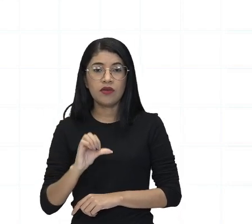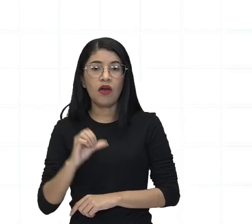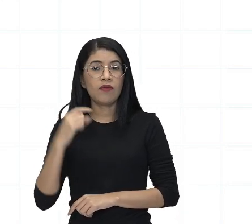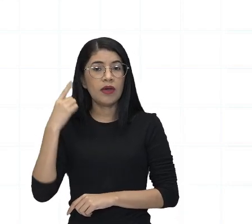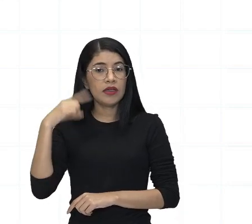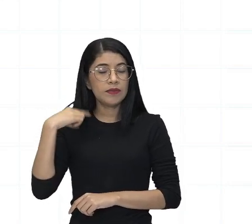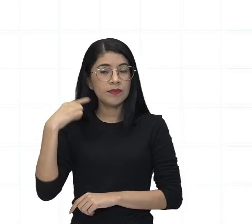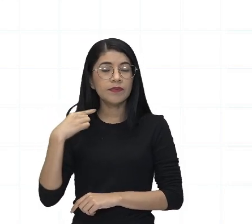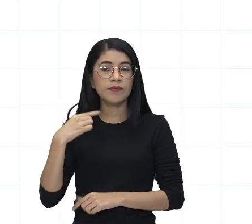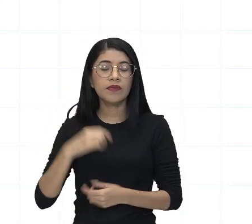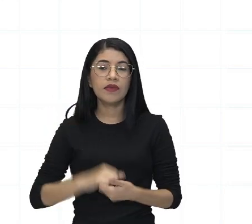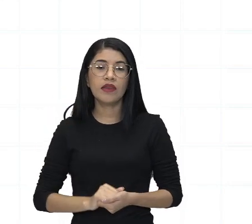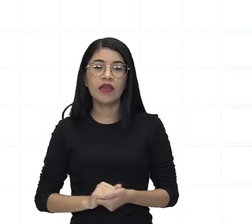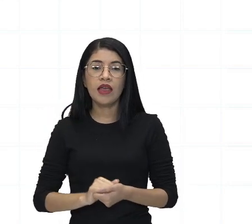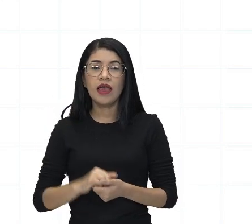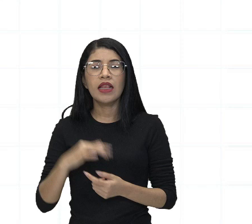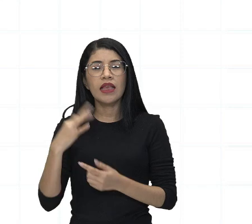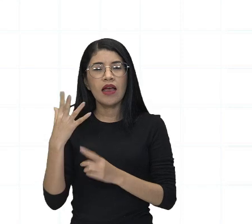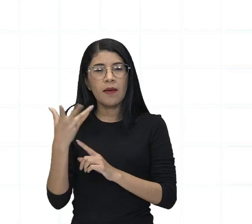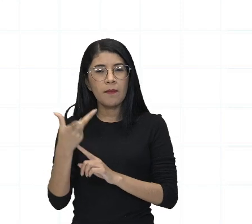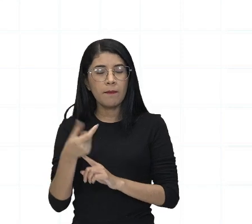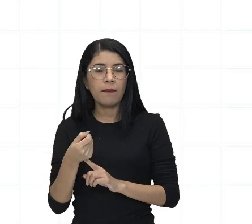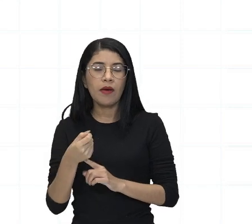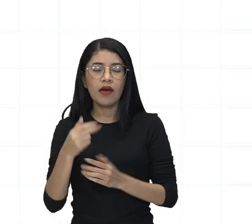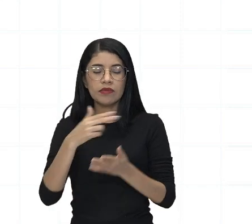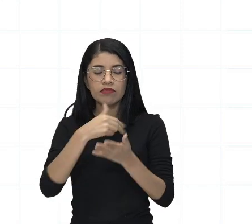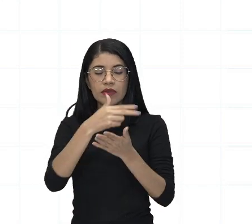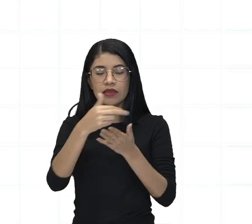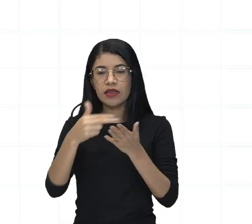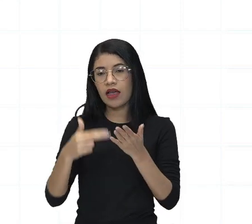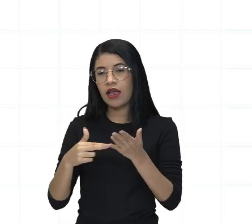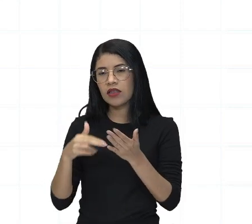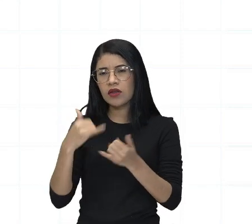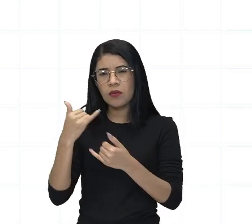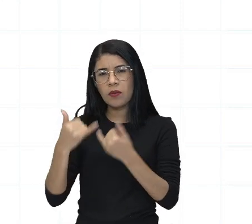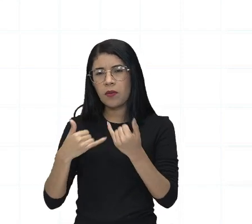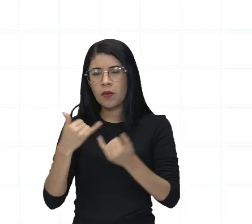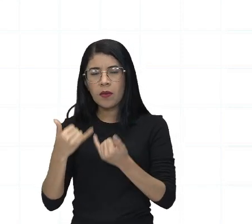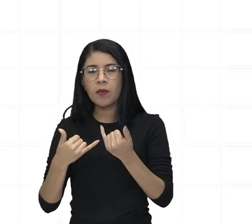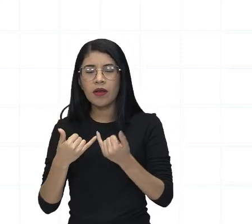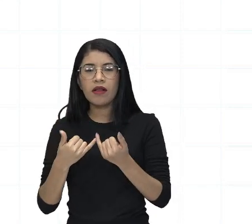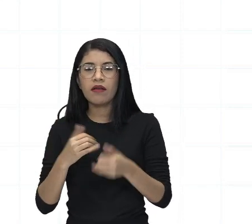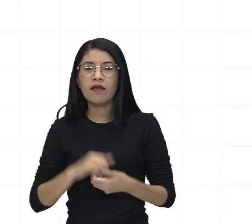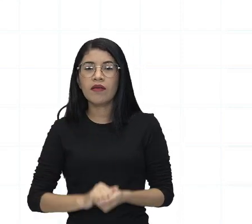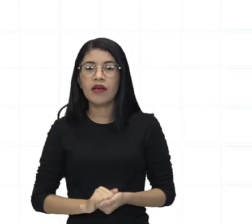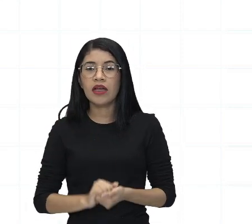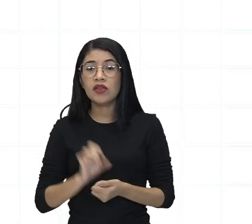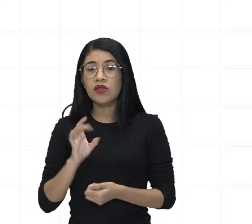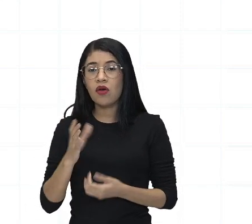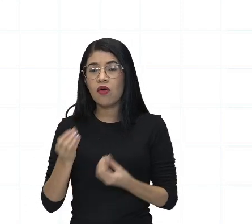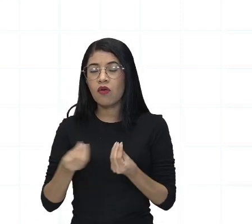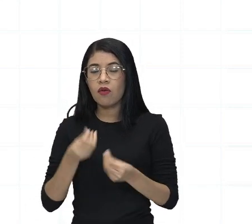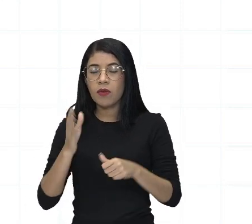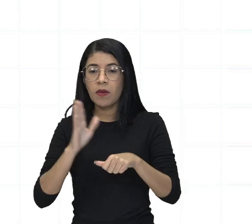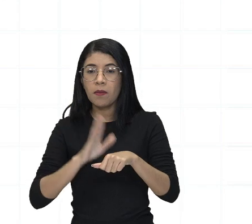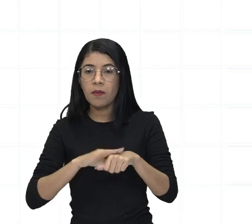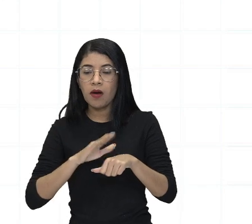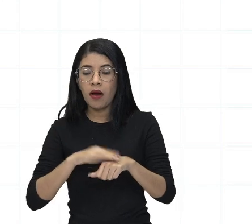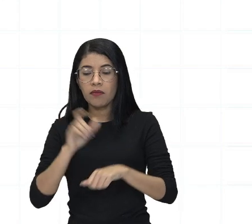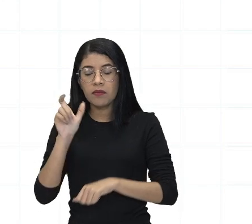suas habilidades de desenho como hobby, descreve como apenas um autodidata,